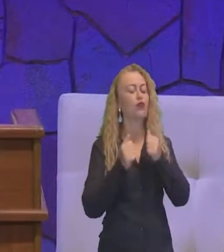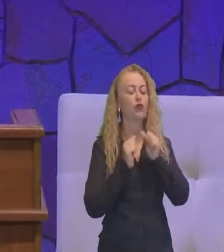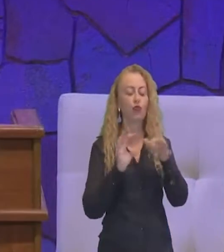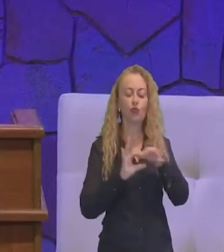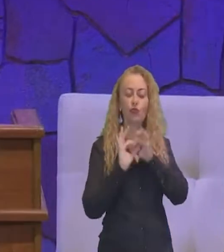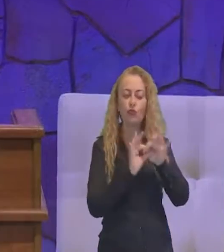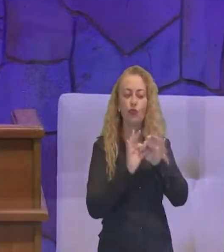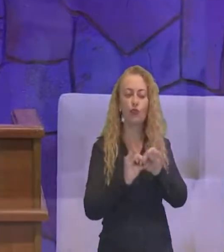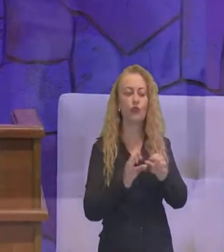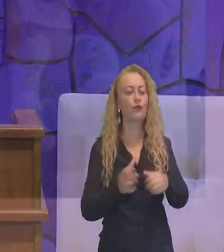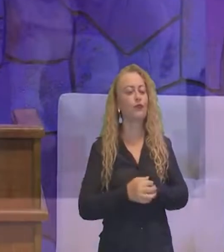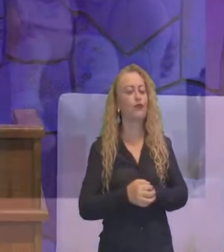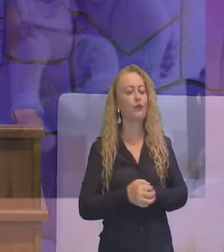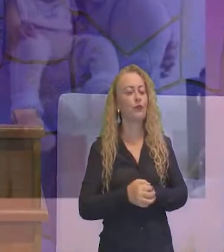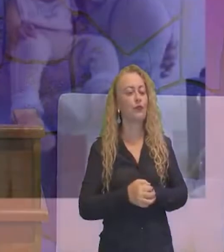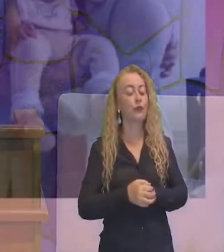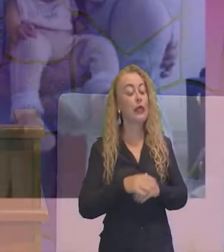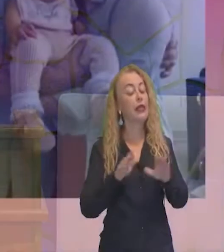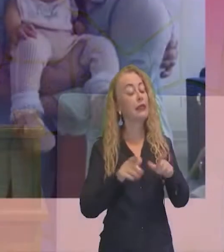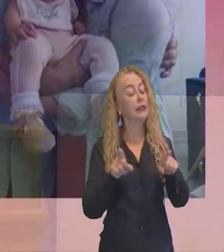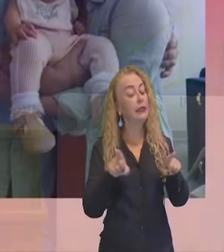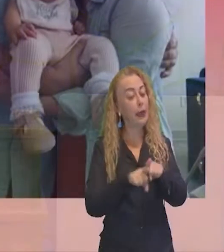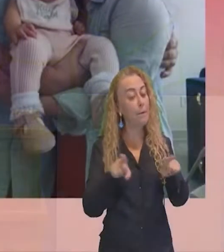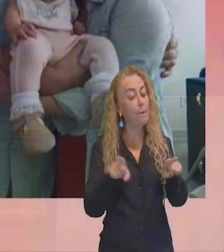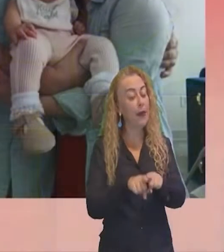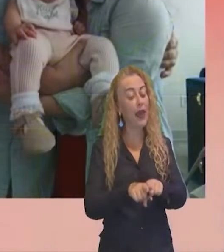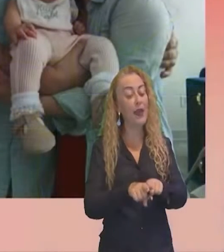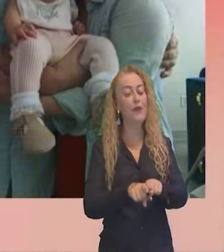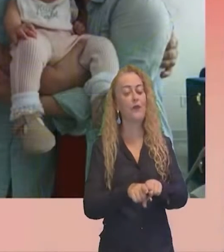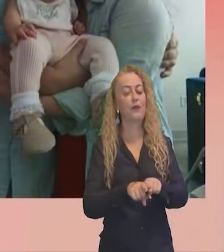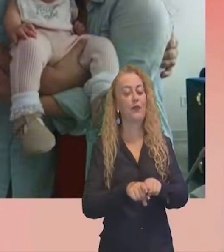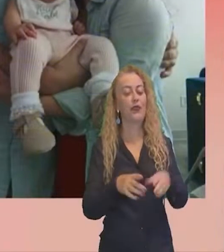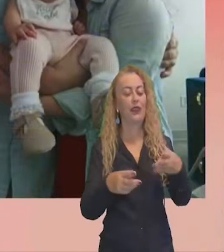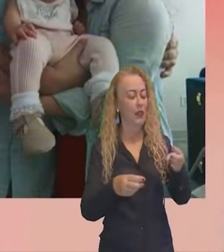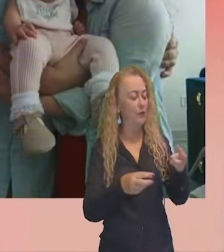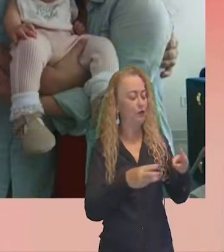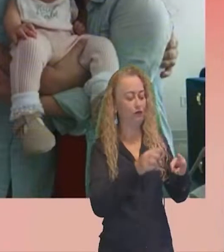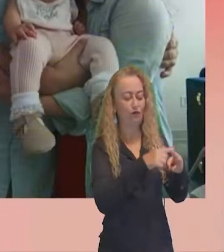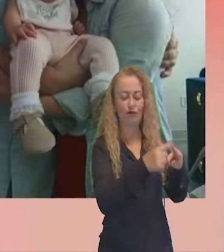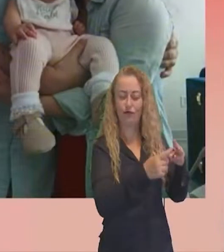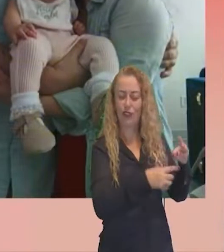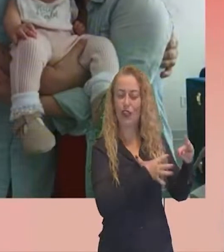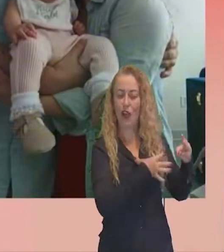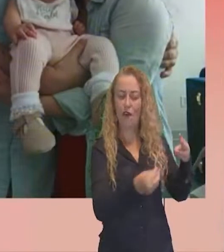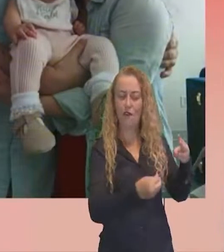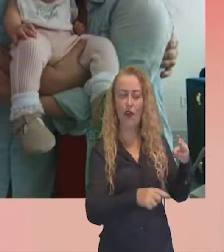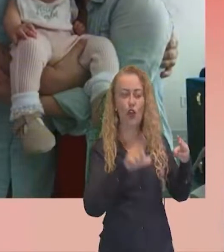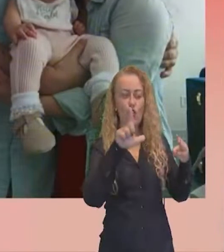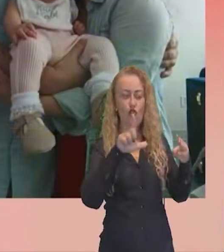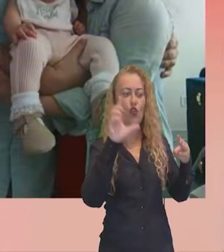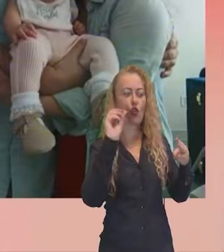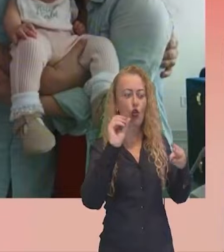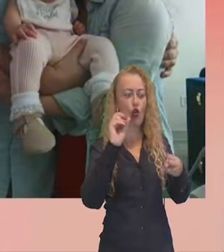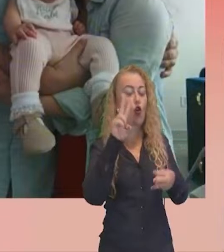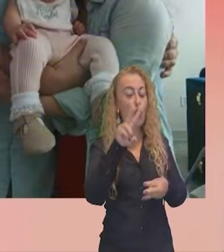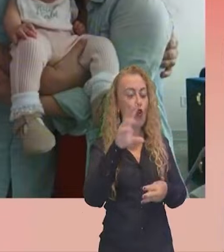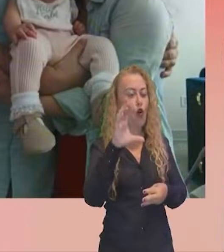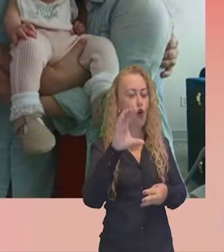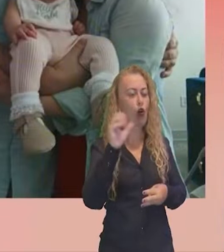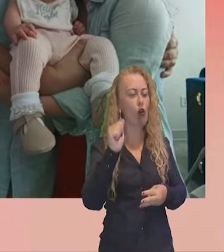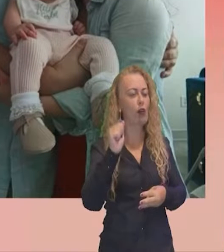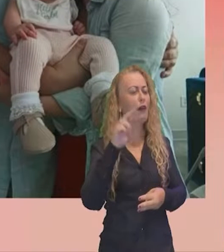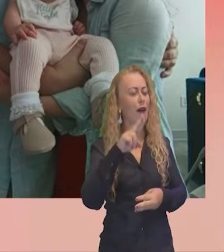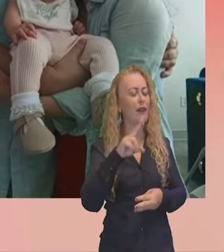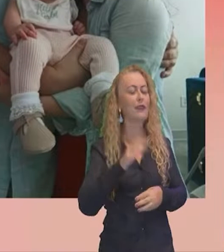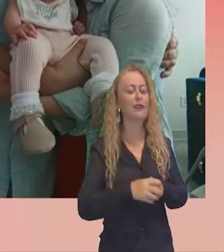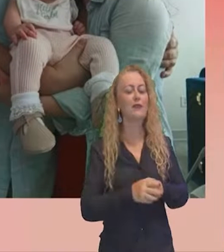nossa família lá da outra América, lá está o Lucas, a Carla e a Elizabeth, que está fazendo exatamente 5